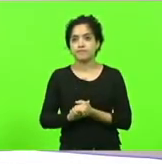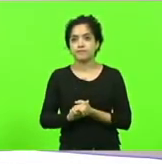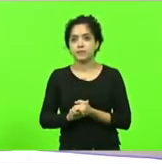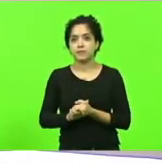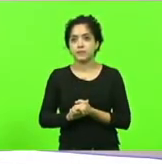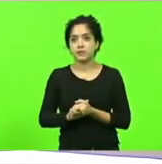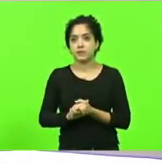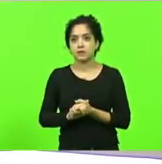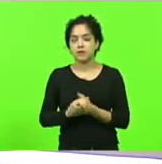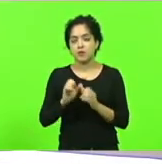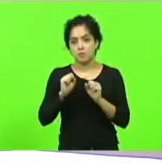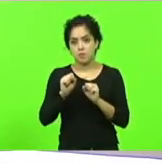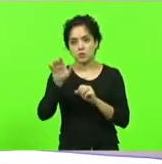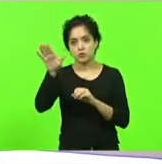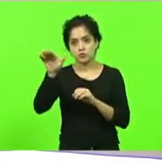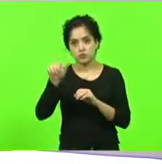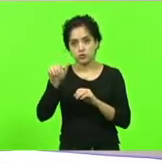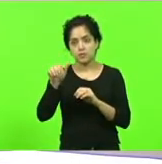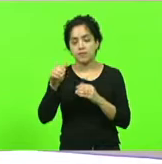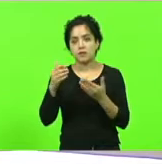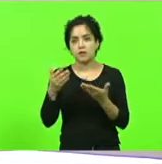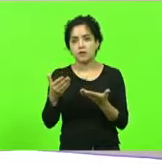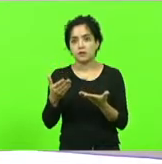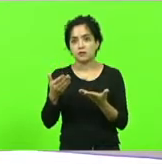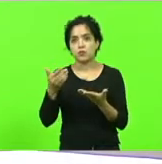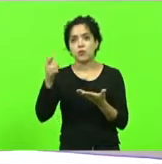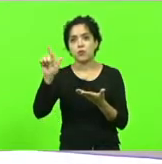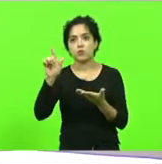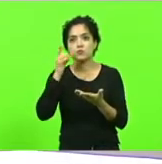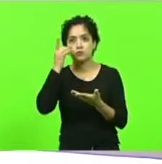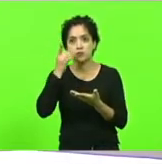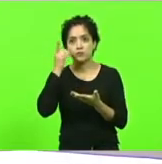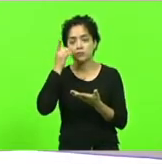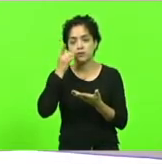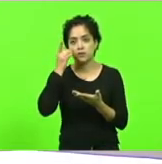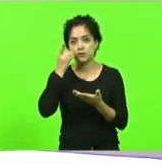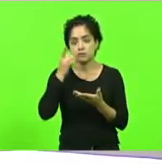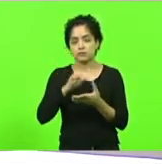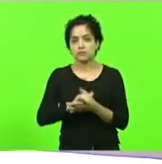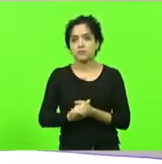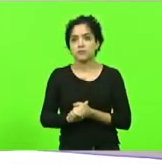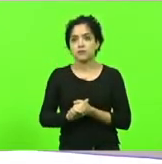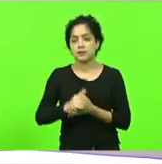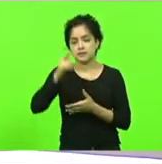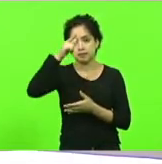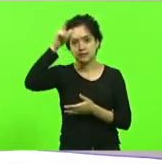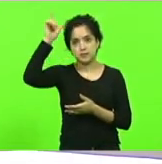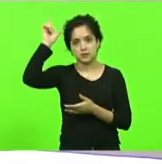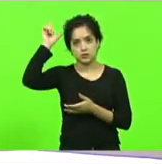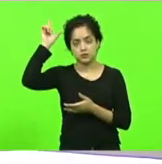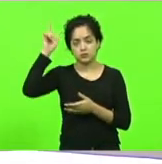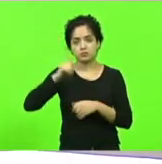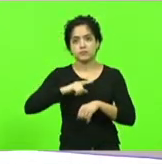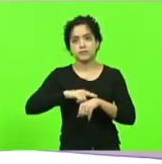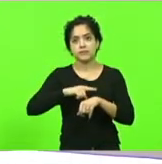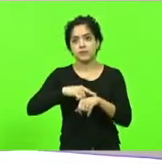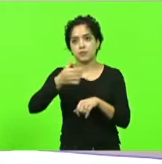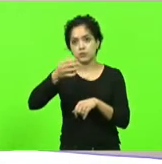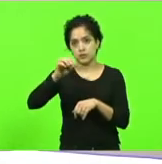e posso chamá-lo na sequência, dando sequência, Sargento Lima. Vossa Excelência terá 10